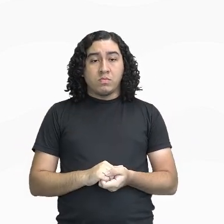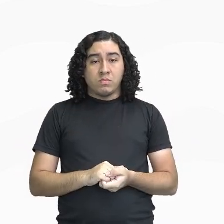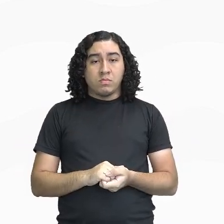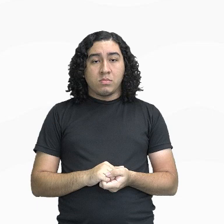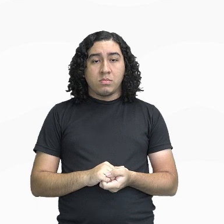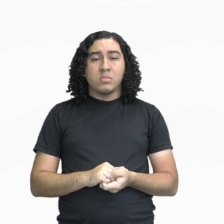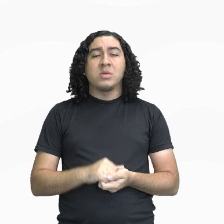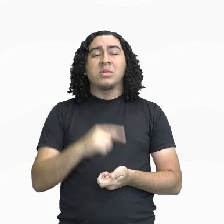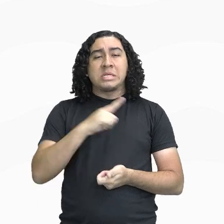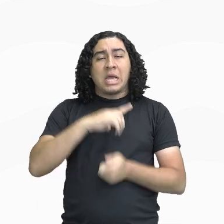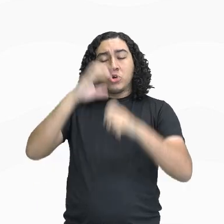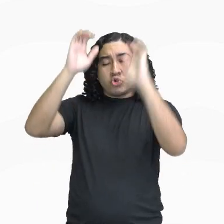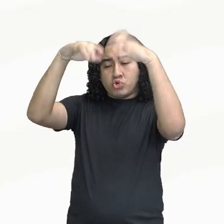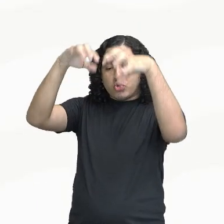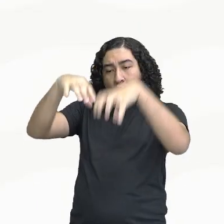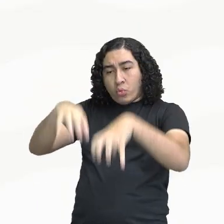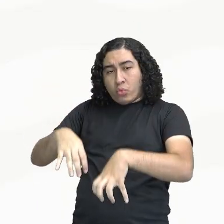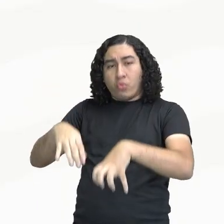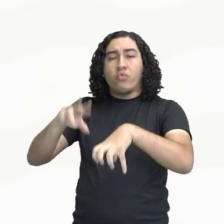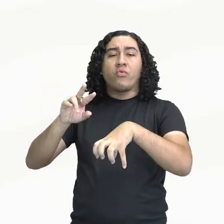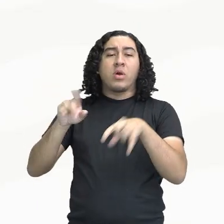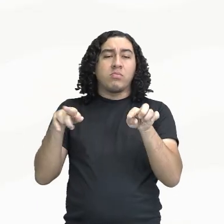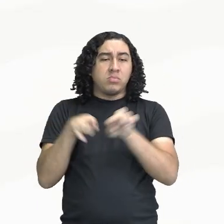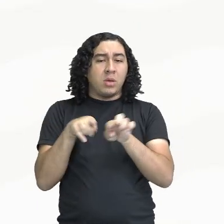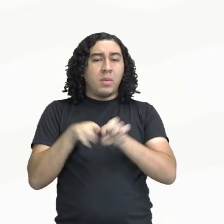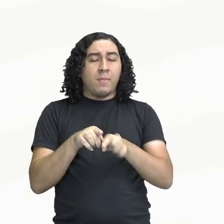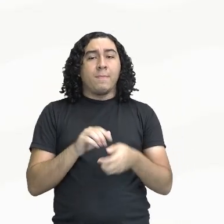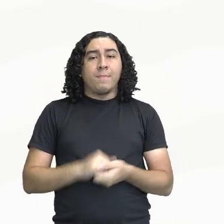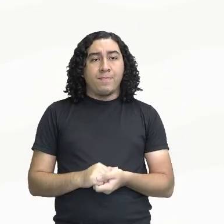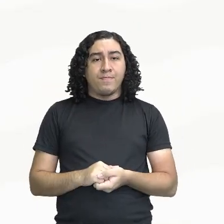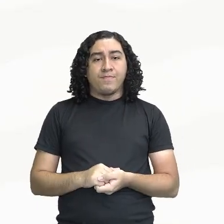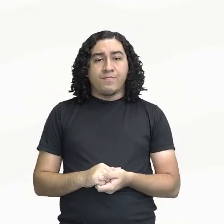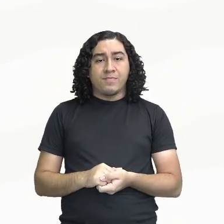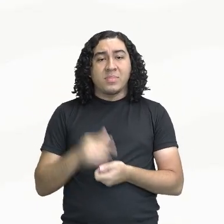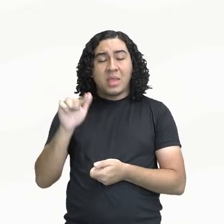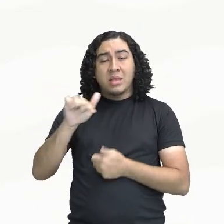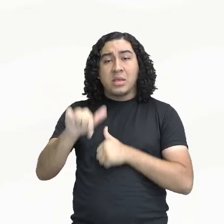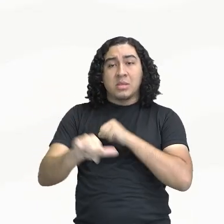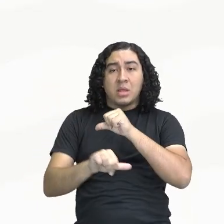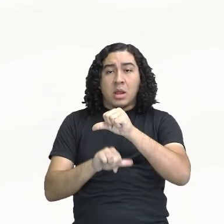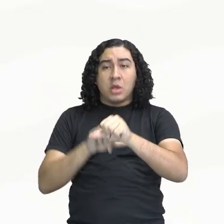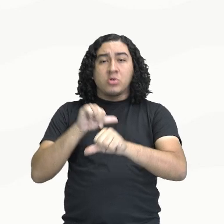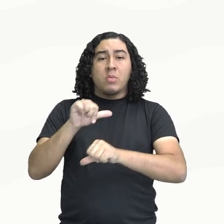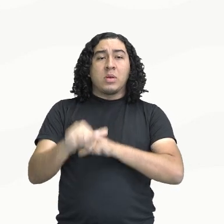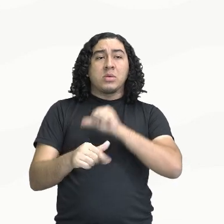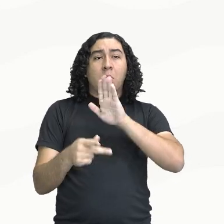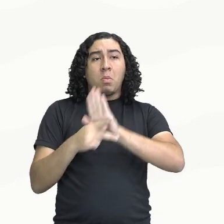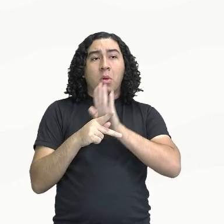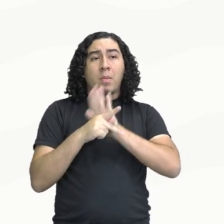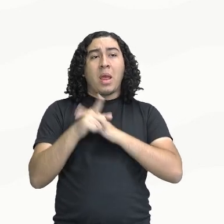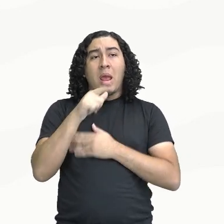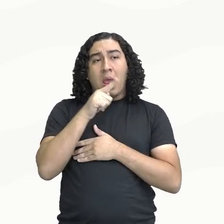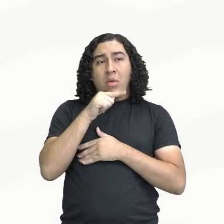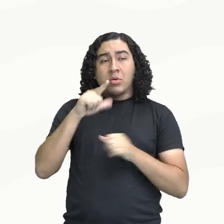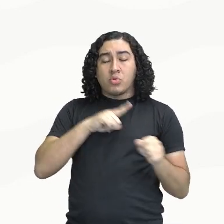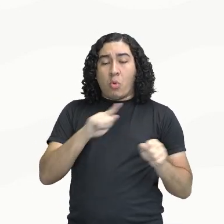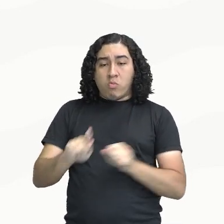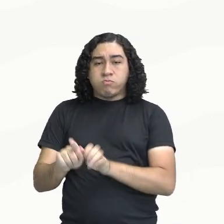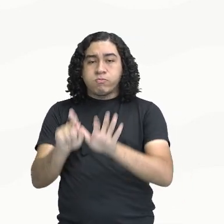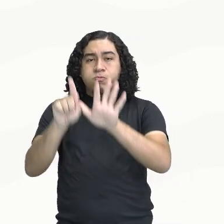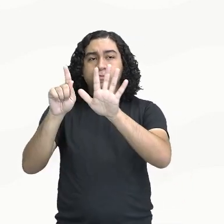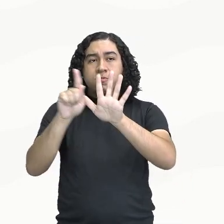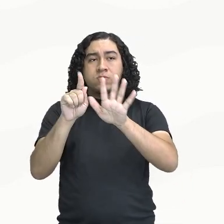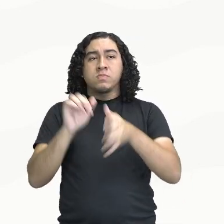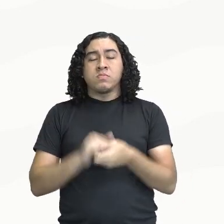de precipitação que a gente tem. Então, esses processos de transformações físicas e evaporação,